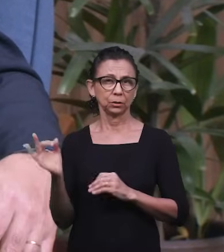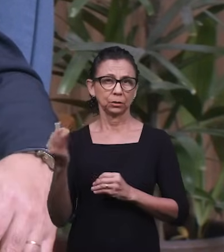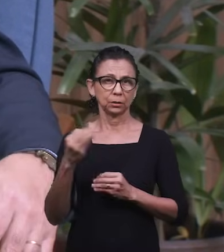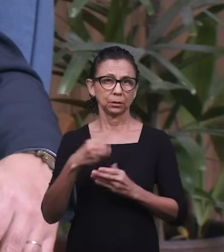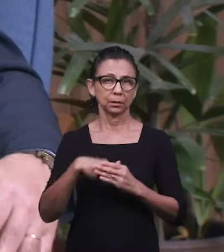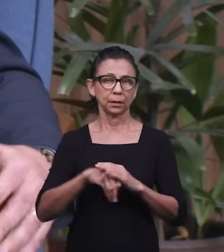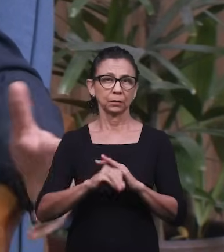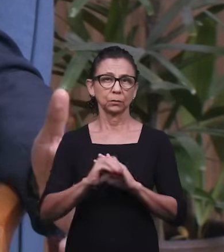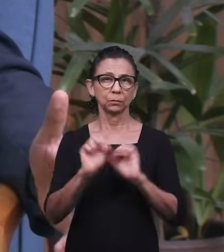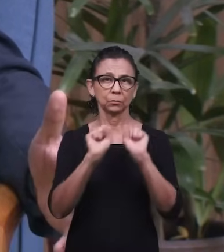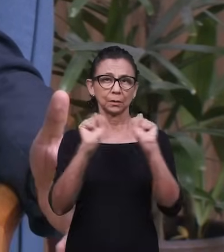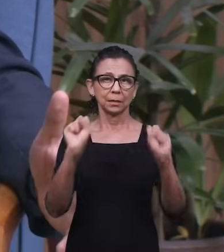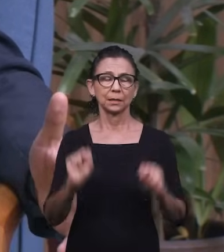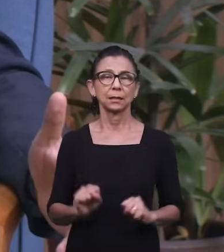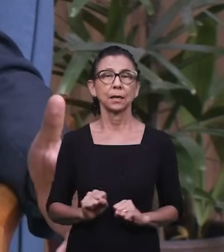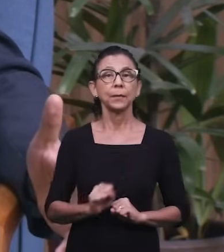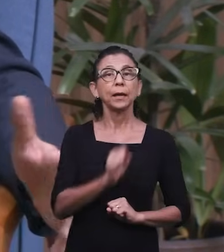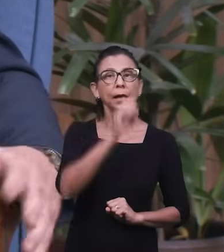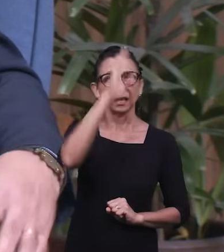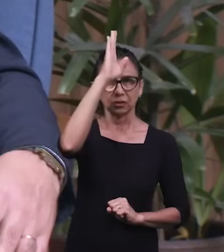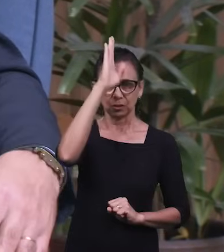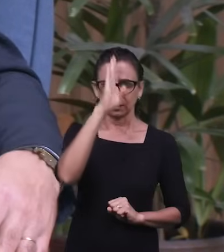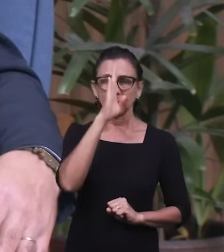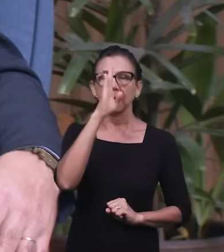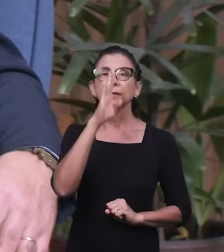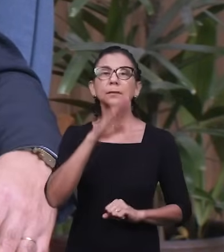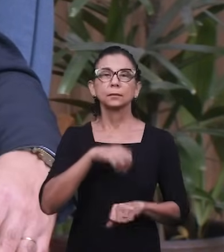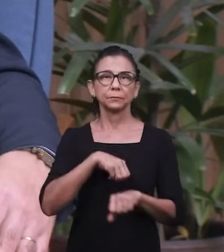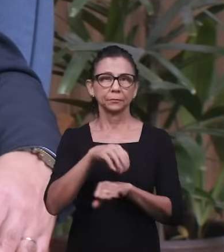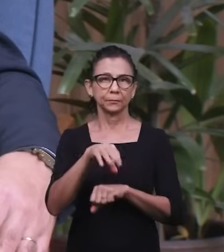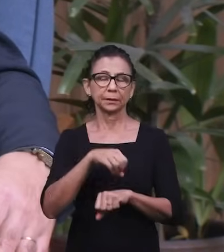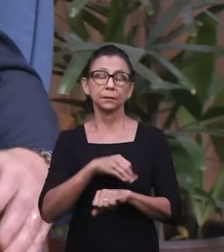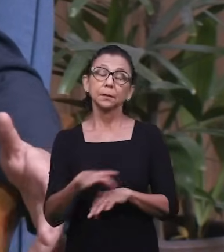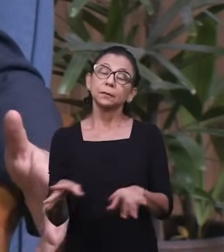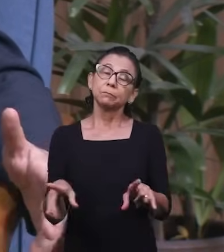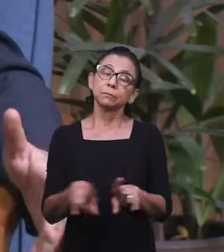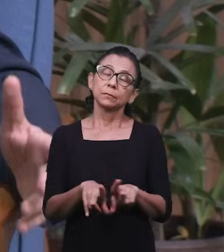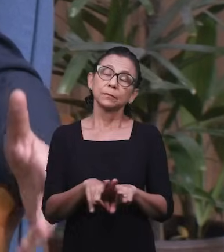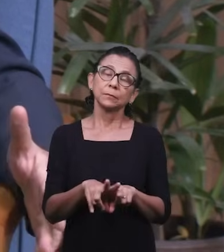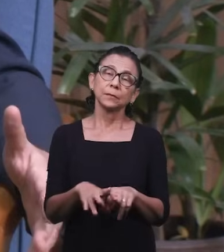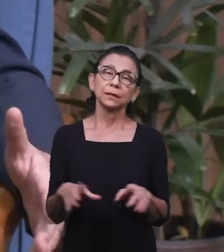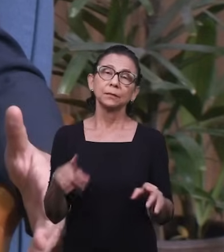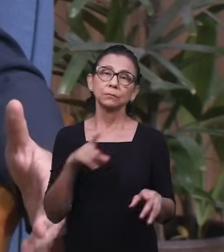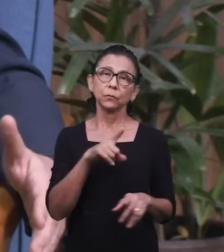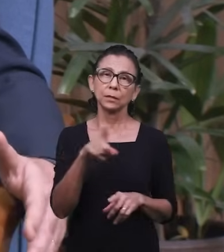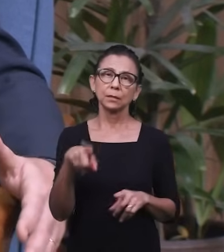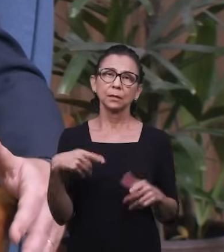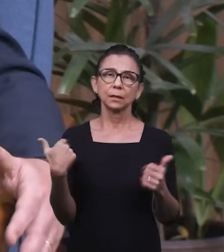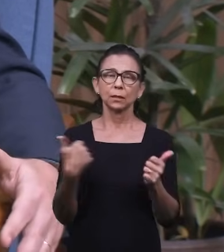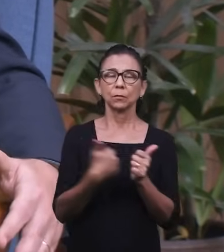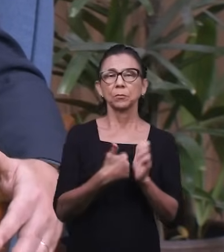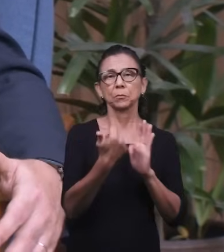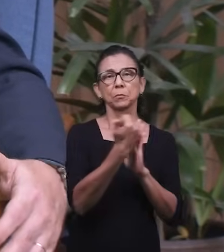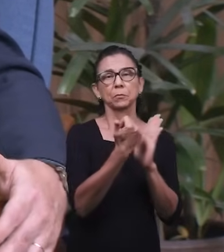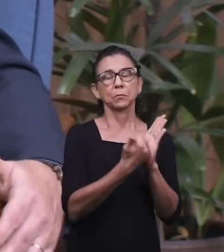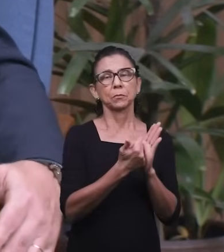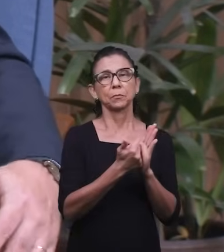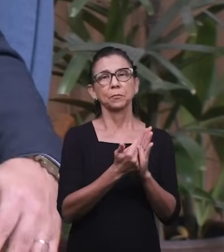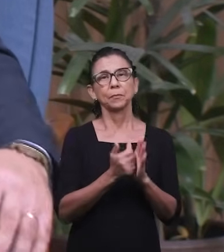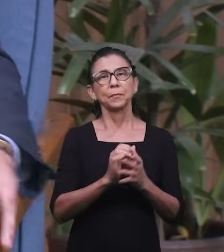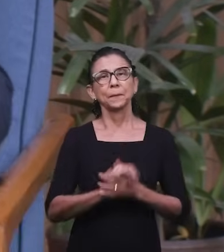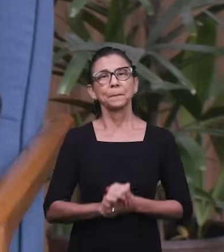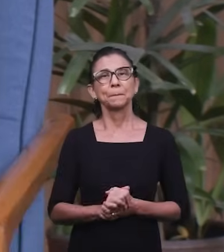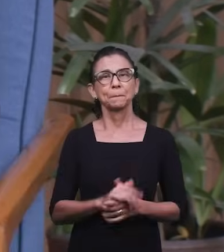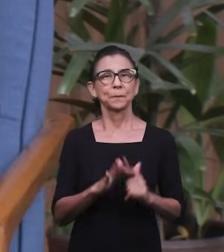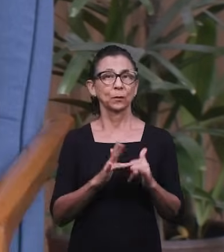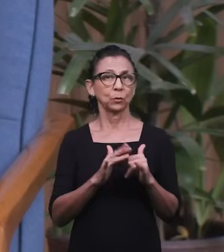sistema gratuito de transmissão via satélite para todo o Brasil, como também para você que acompanha esse programa através do